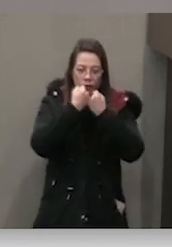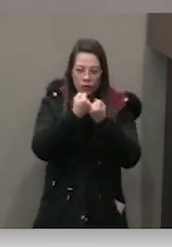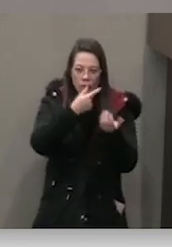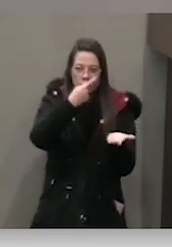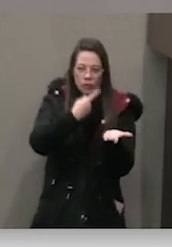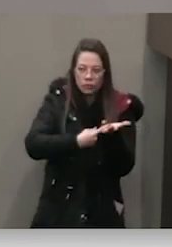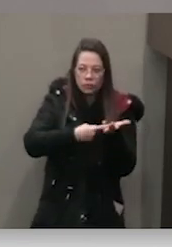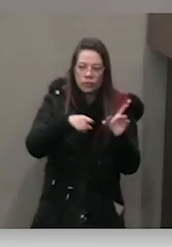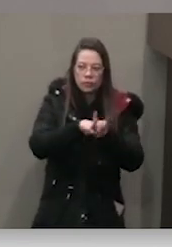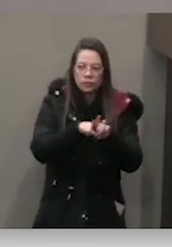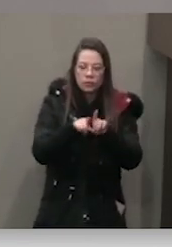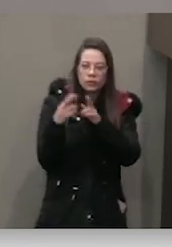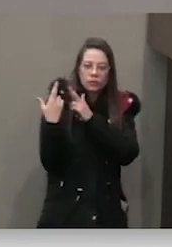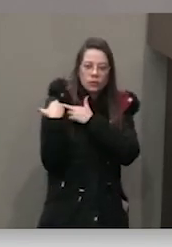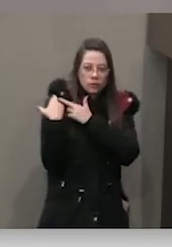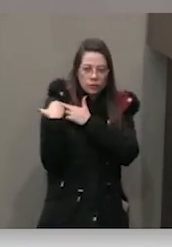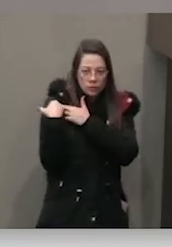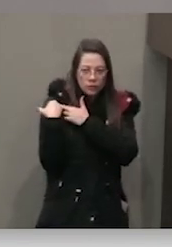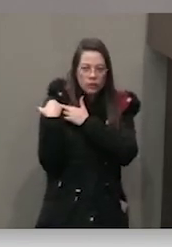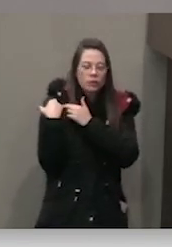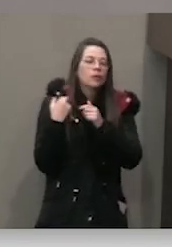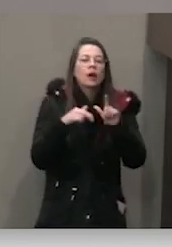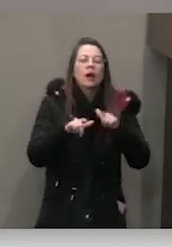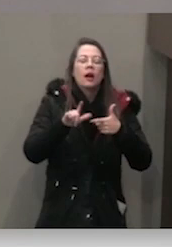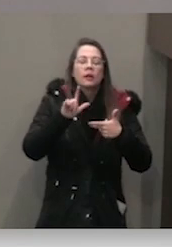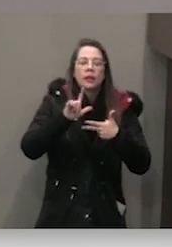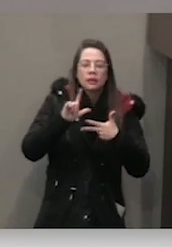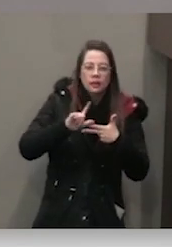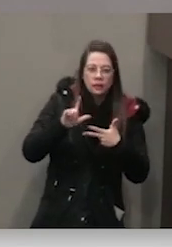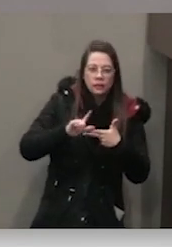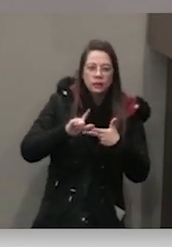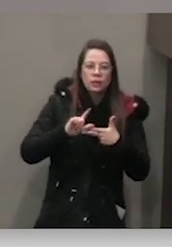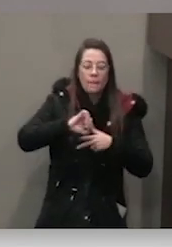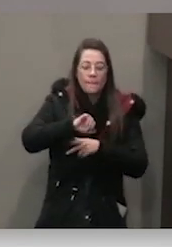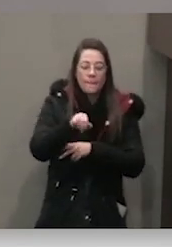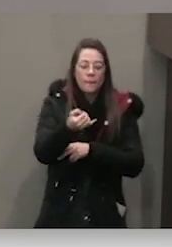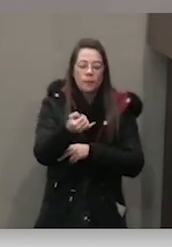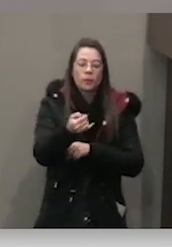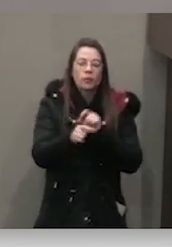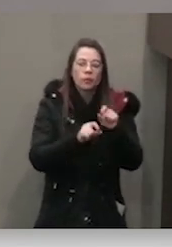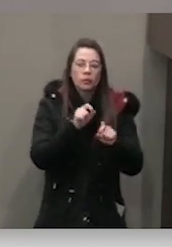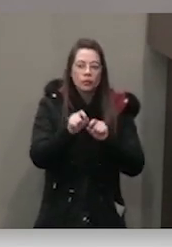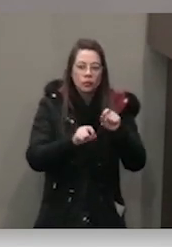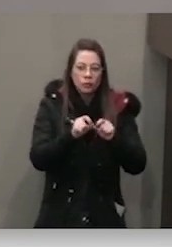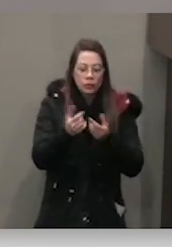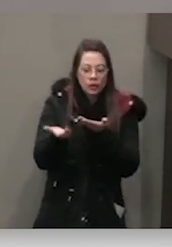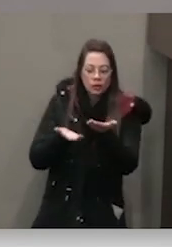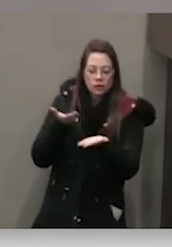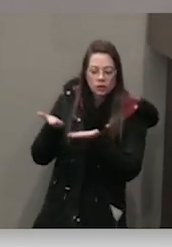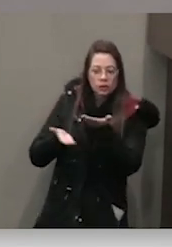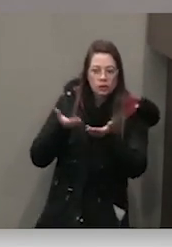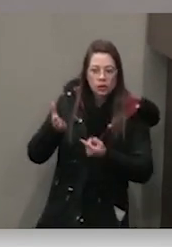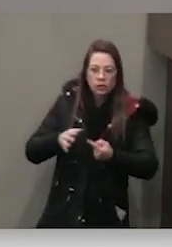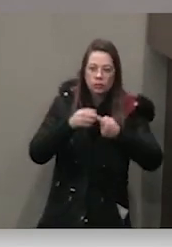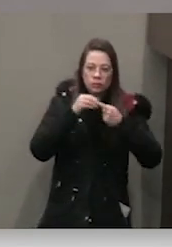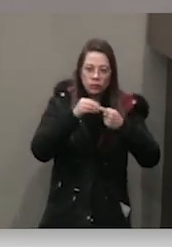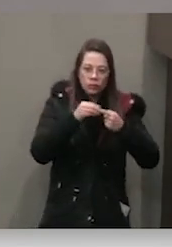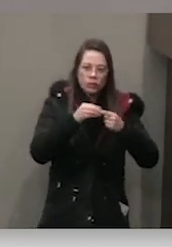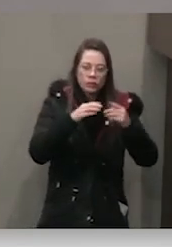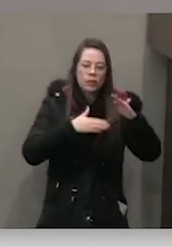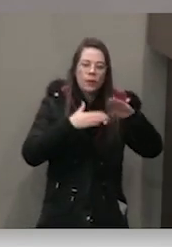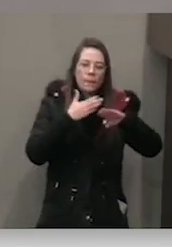compromisso e a responsabilidade do Legislativo Municipal em oportunizar e atender o princípio da